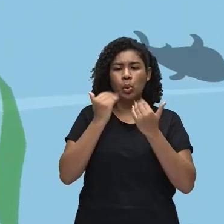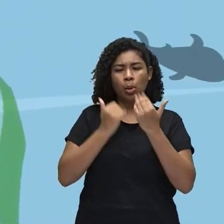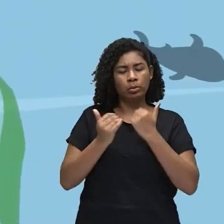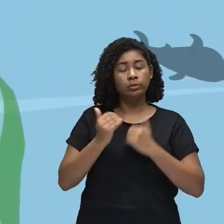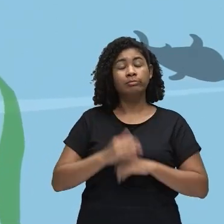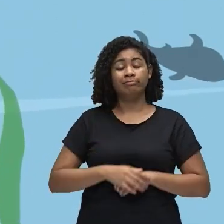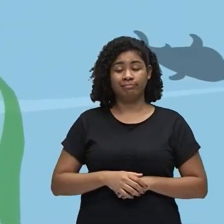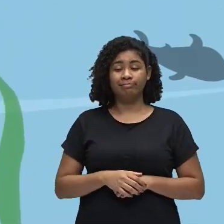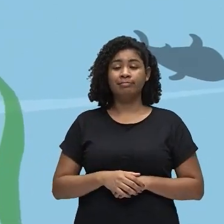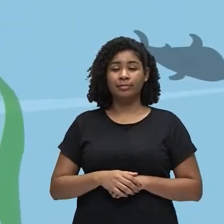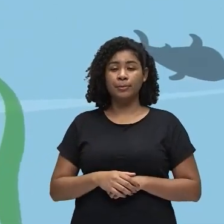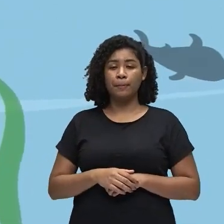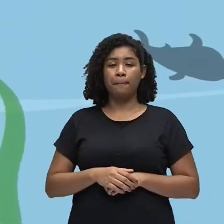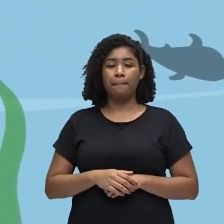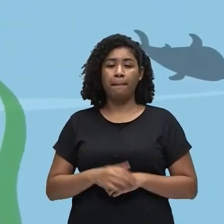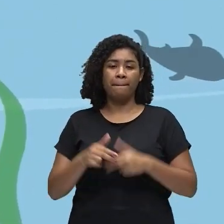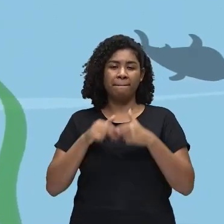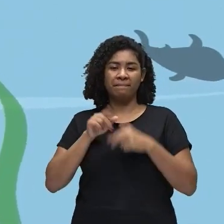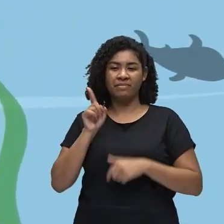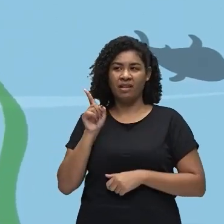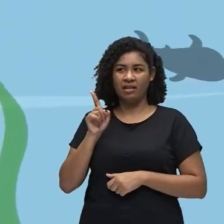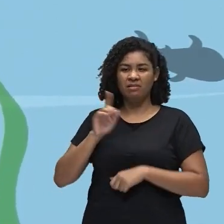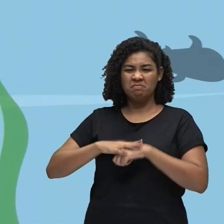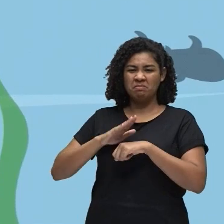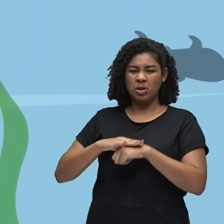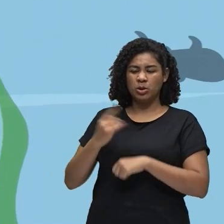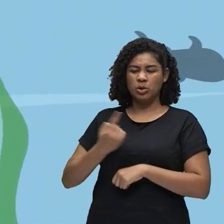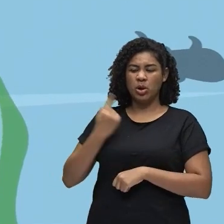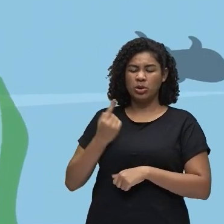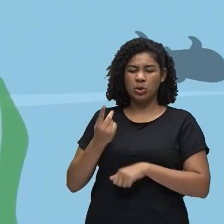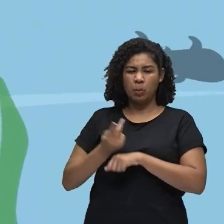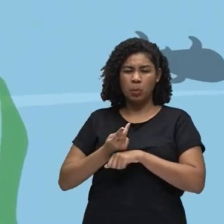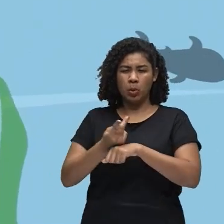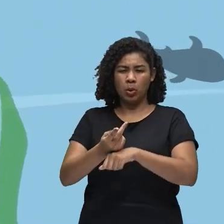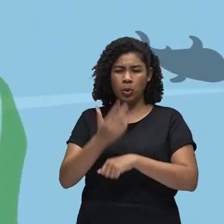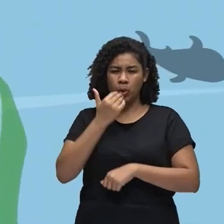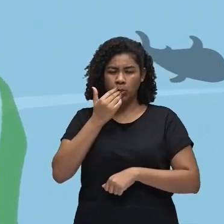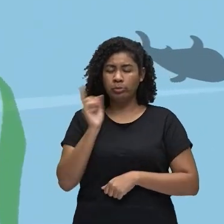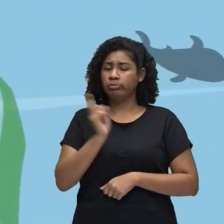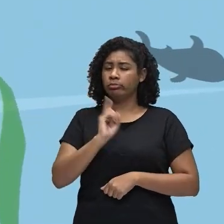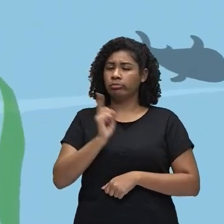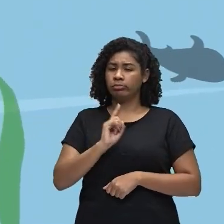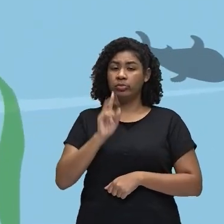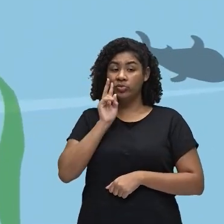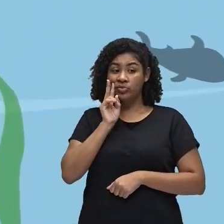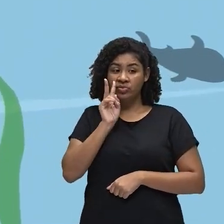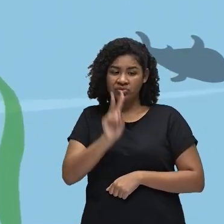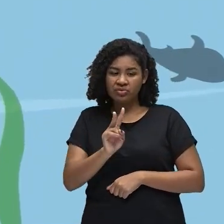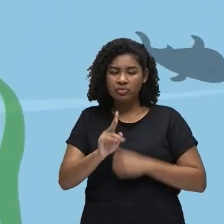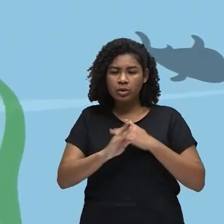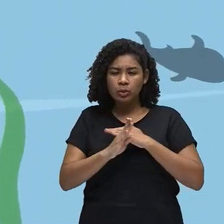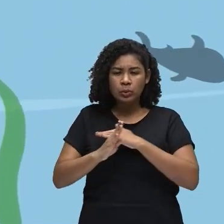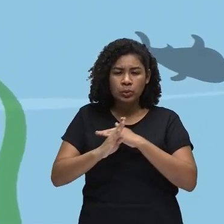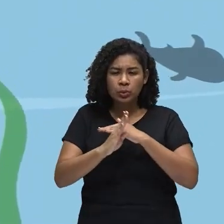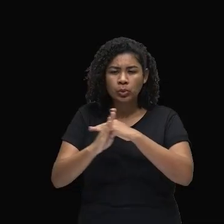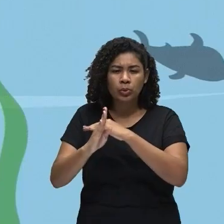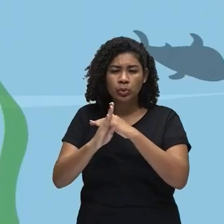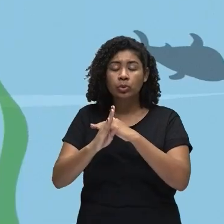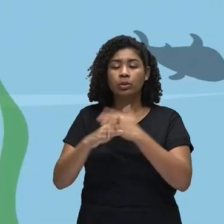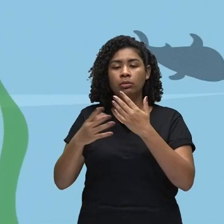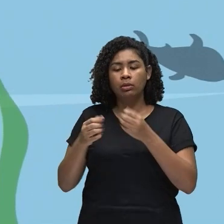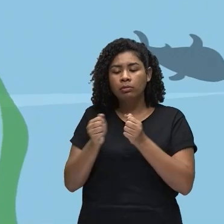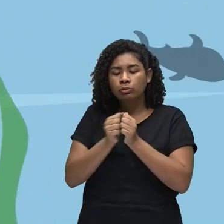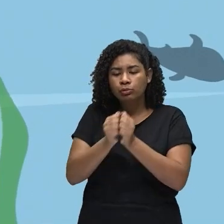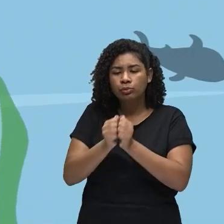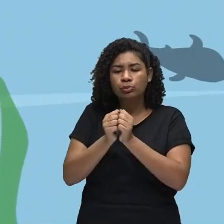lá. E ele nem vai procurar alimento não, ele já vê o tubarão, já fica próximo ao tubarão, porque ele sabe